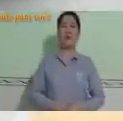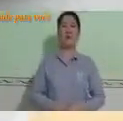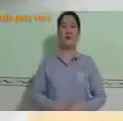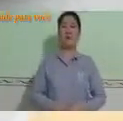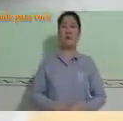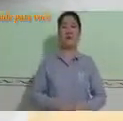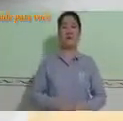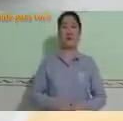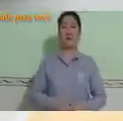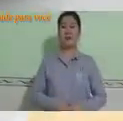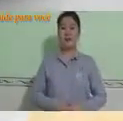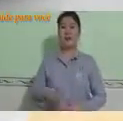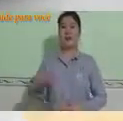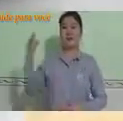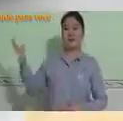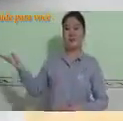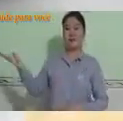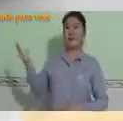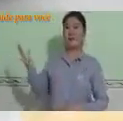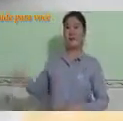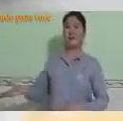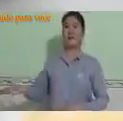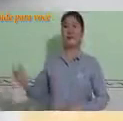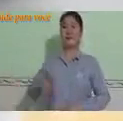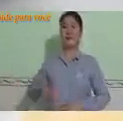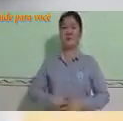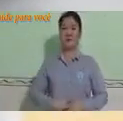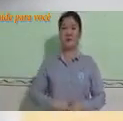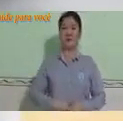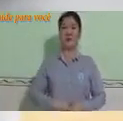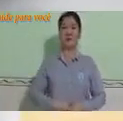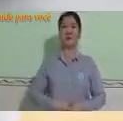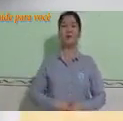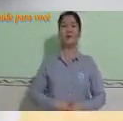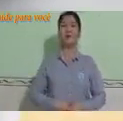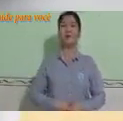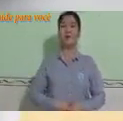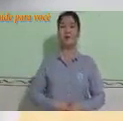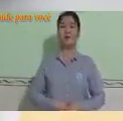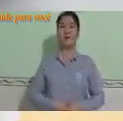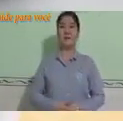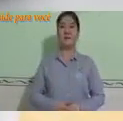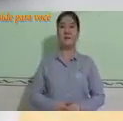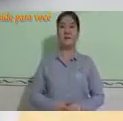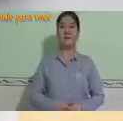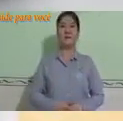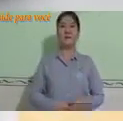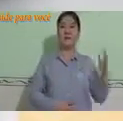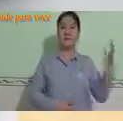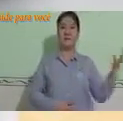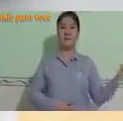das receitas que indicamos abaixo, vírgula, porque um erro na preparação pode causar convulsões nas crianças